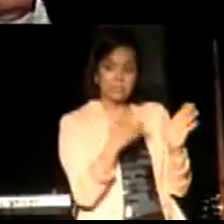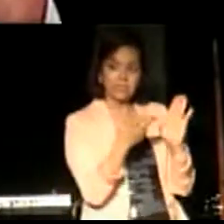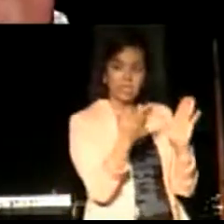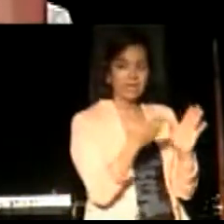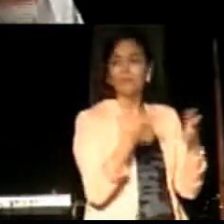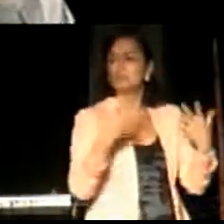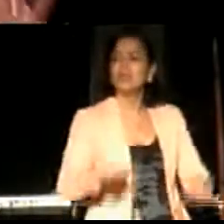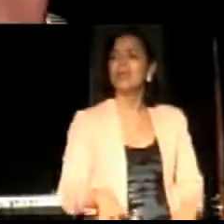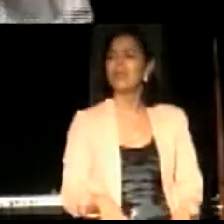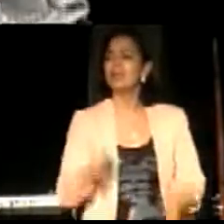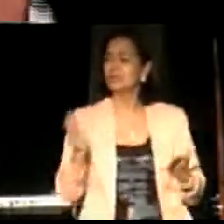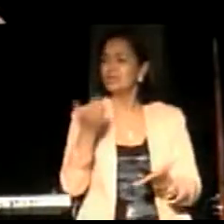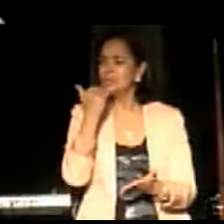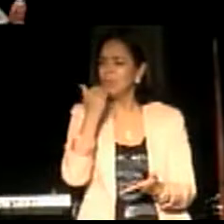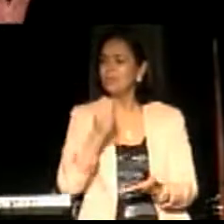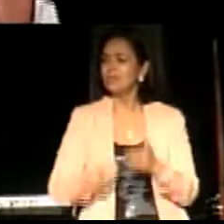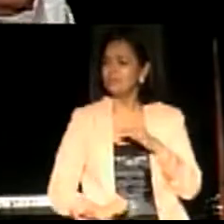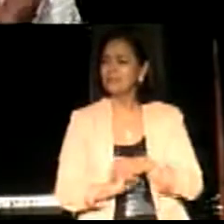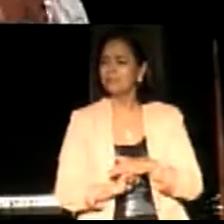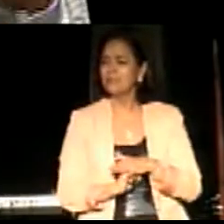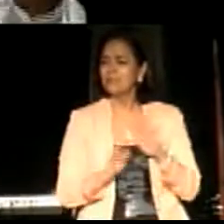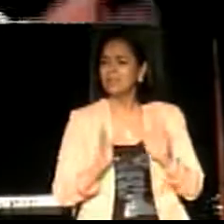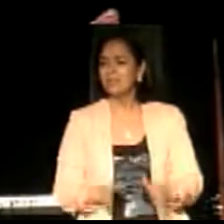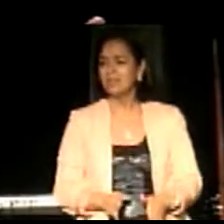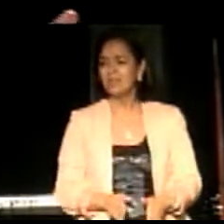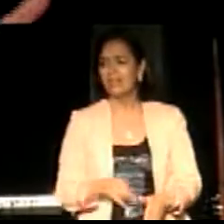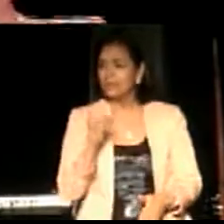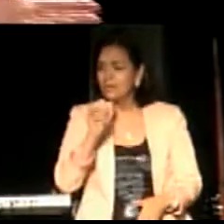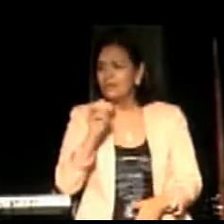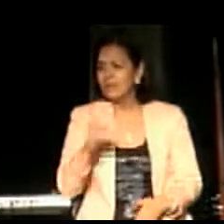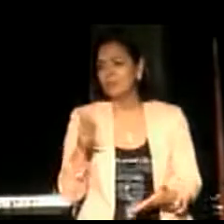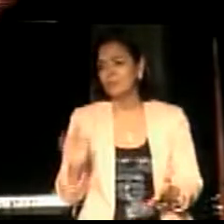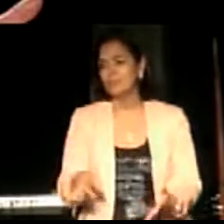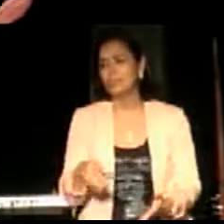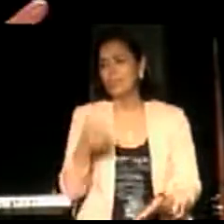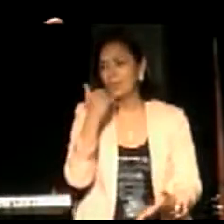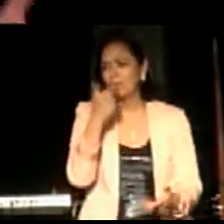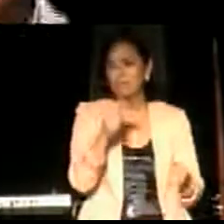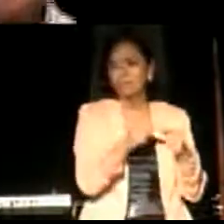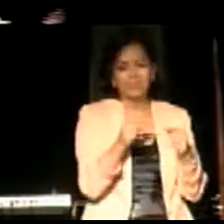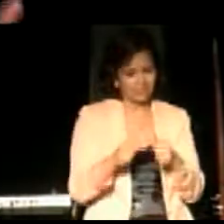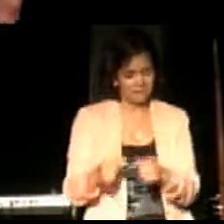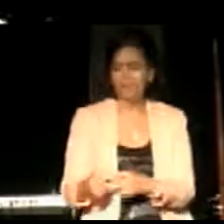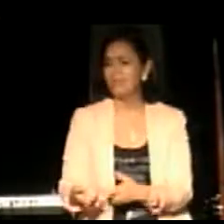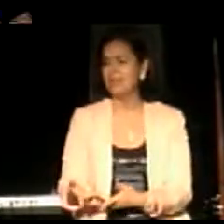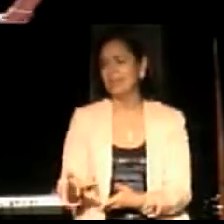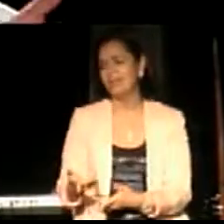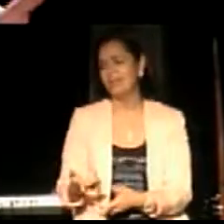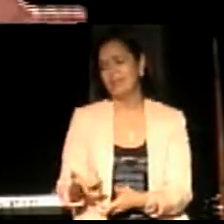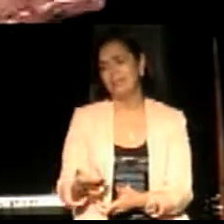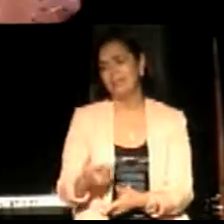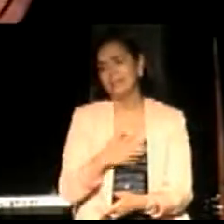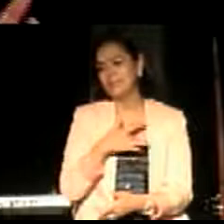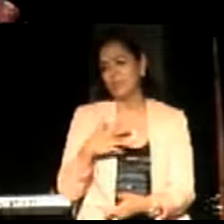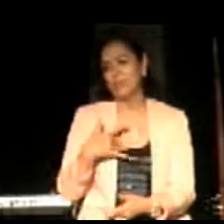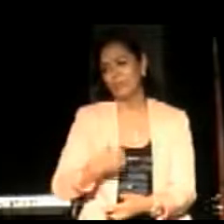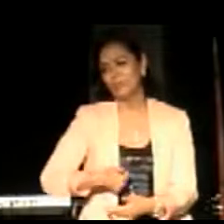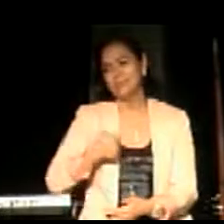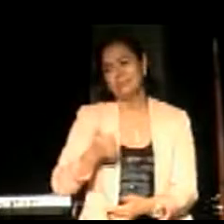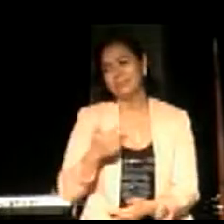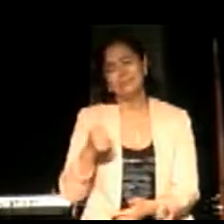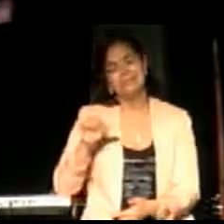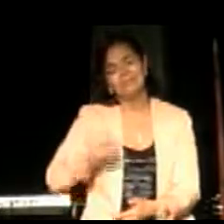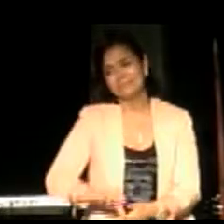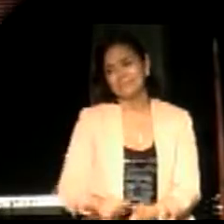não quero outra coisa, eu já comi, estou satisfeito, mas só estou dizendo que essa combinação não é uma combinação muito